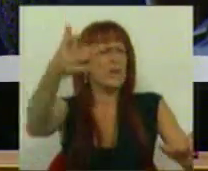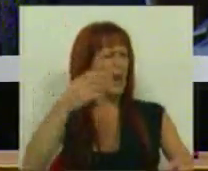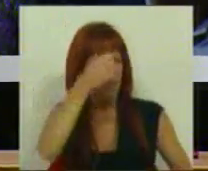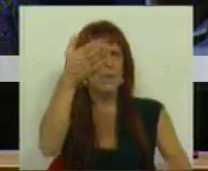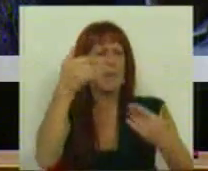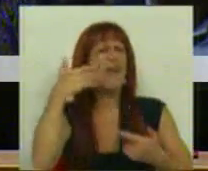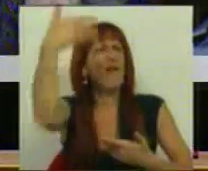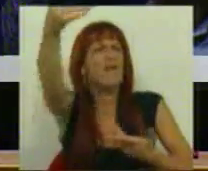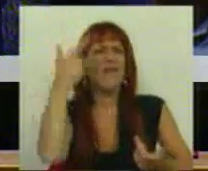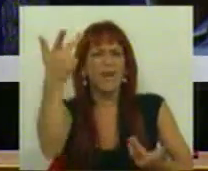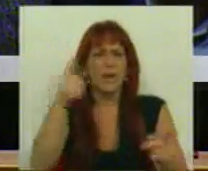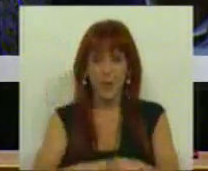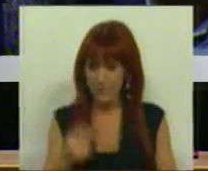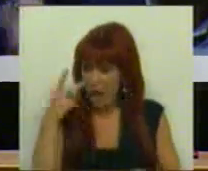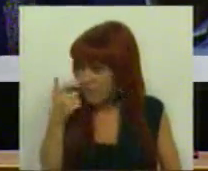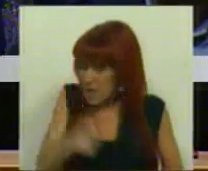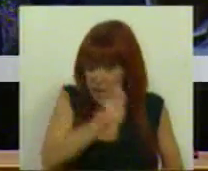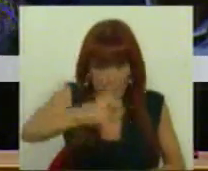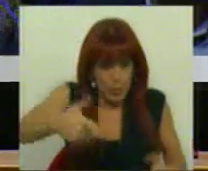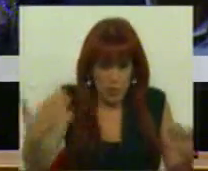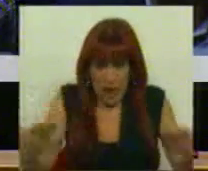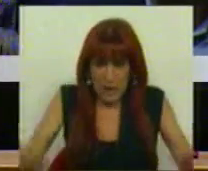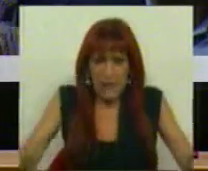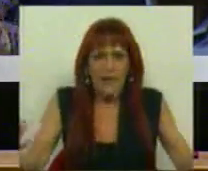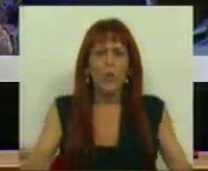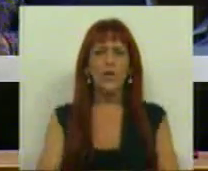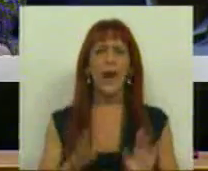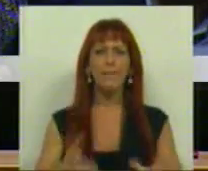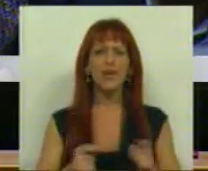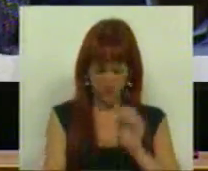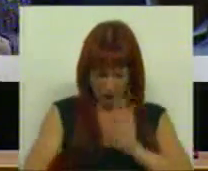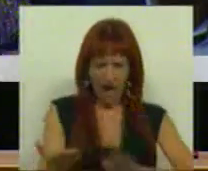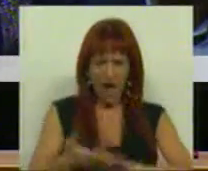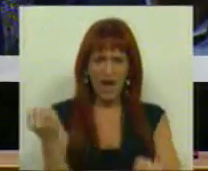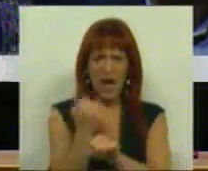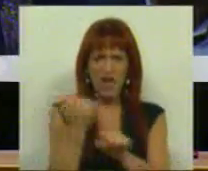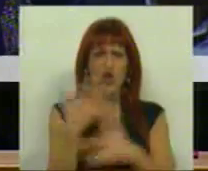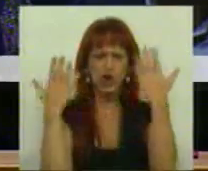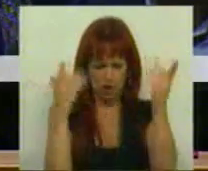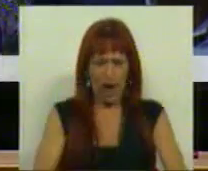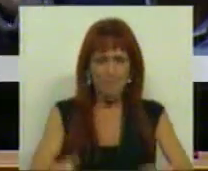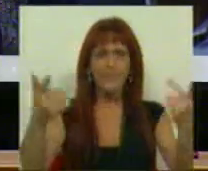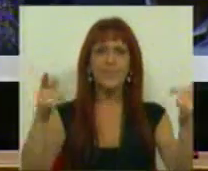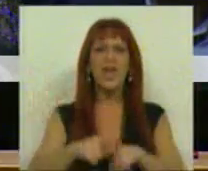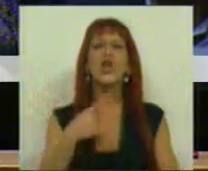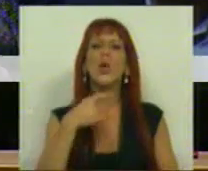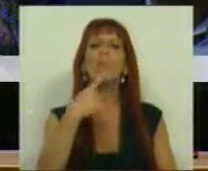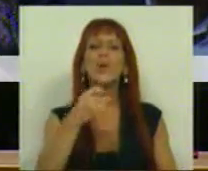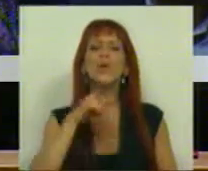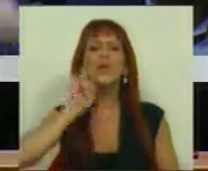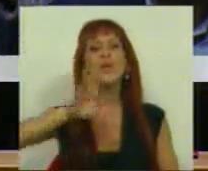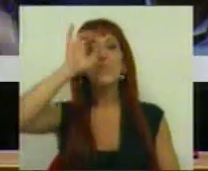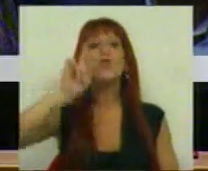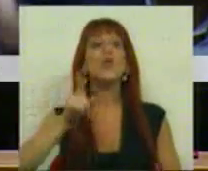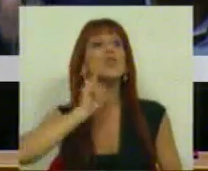para a primavera logo se vê é a vida das pessoas que está em causa é preciso agir e agir já eu pergunto-lhe senhora